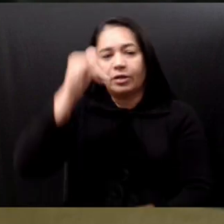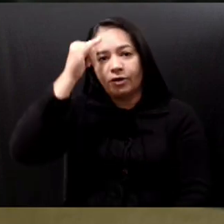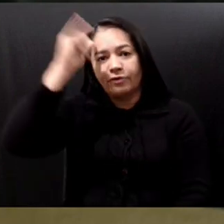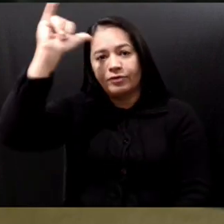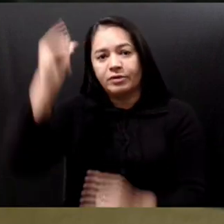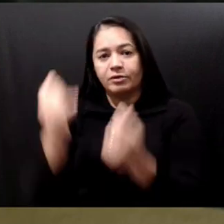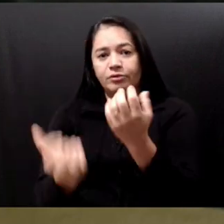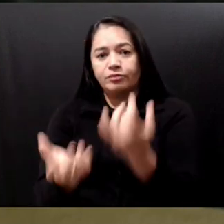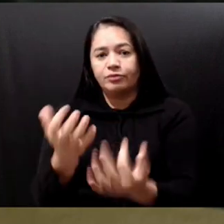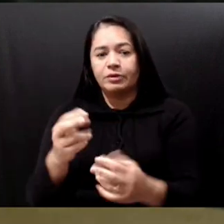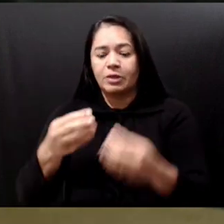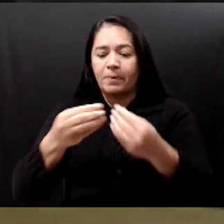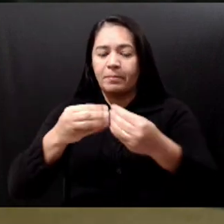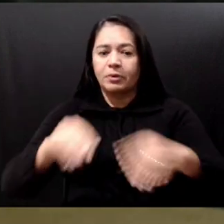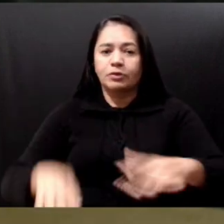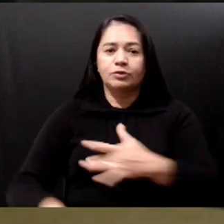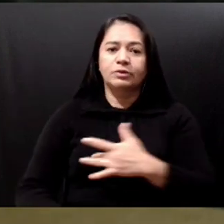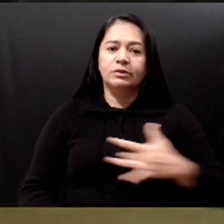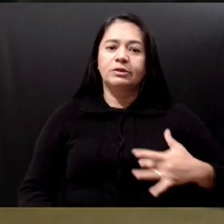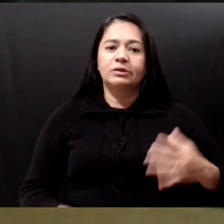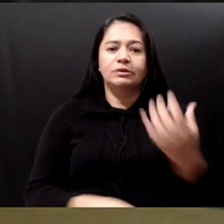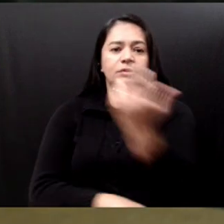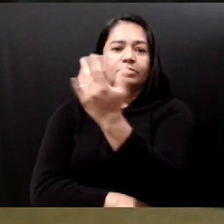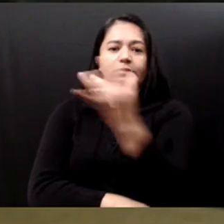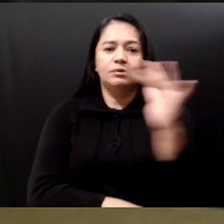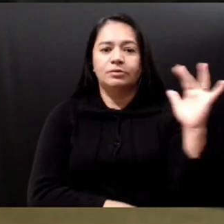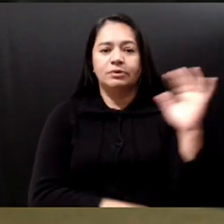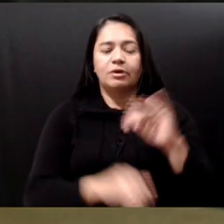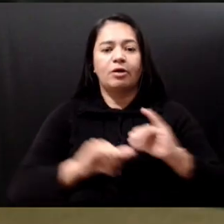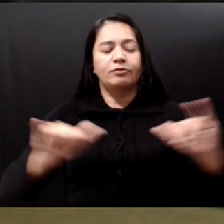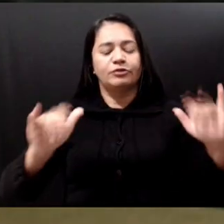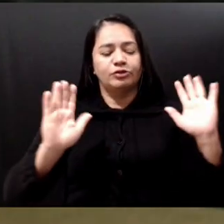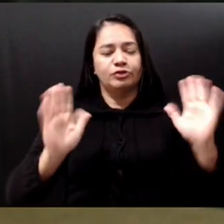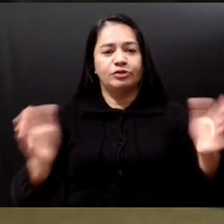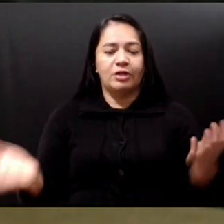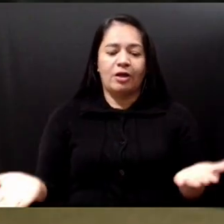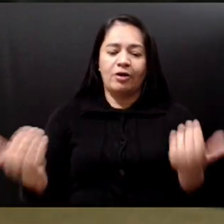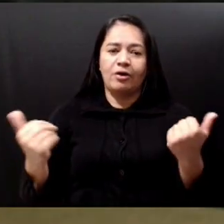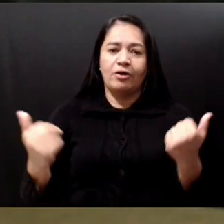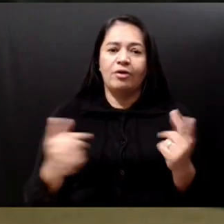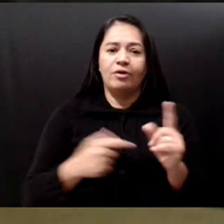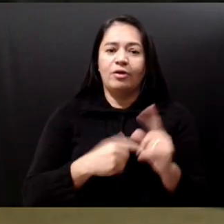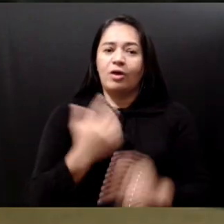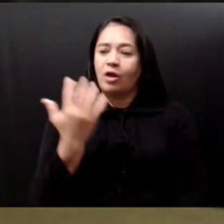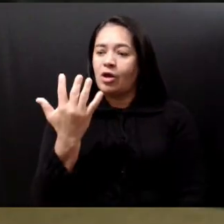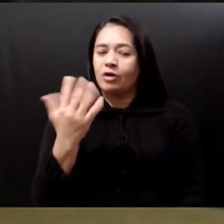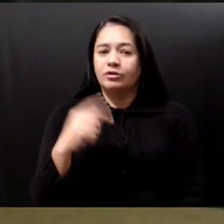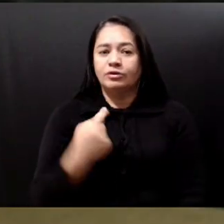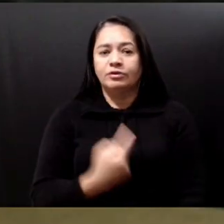e ao meio ambiente. Recado dado, vamos à previsão do tempo. A gente já sabe que o tempo está